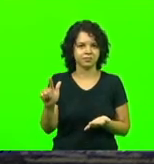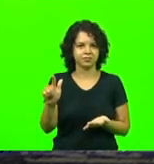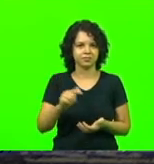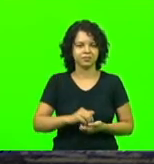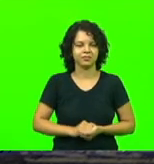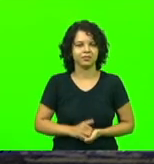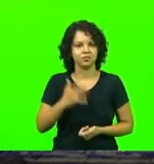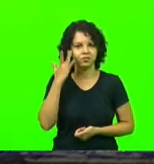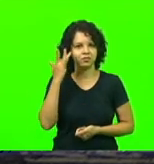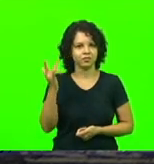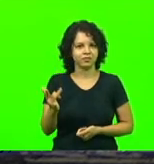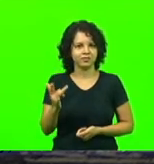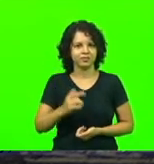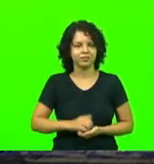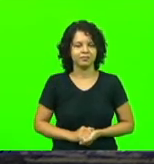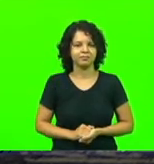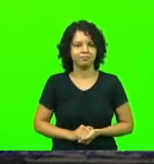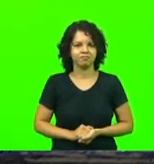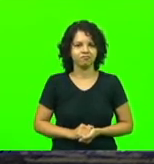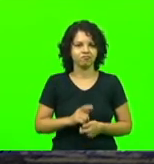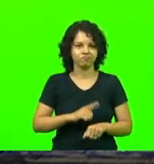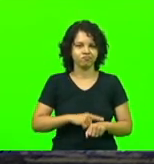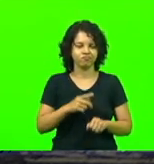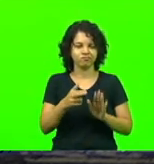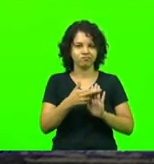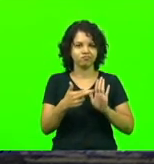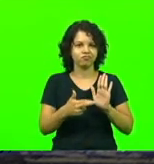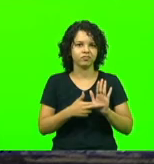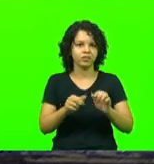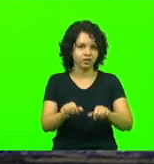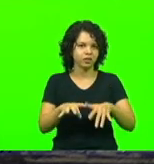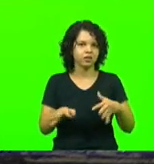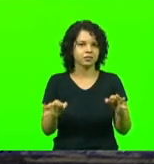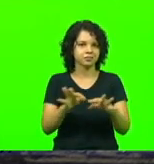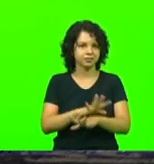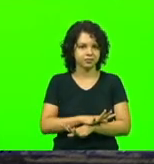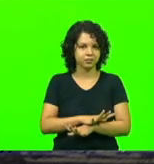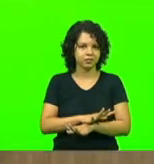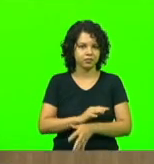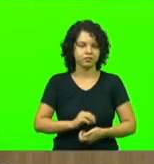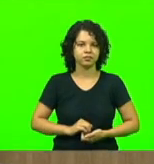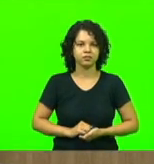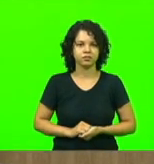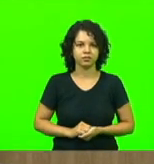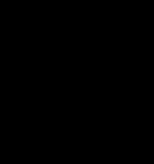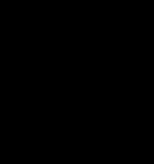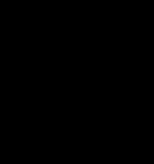amanhã, no horário regimental. Está encerrada a sessão.